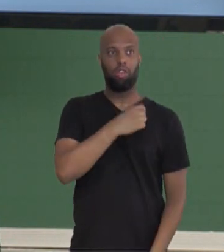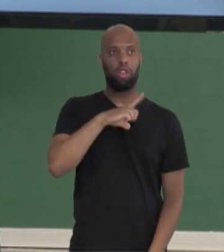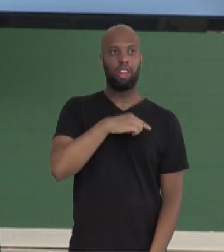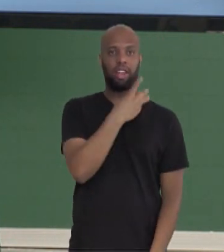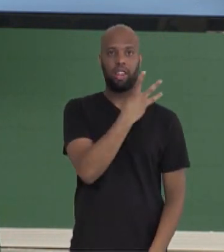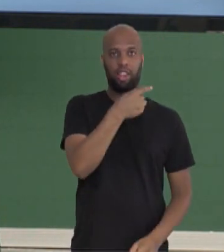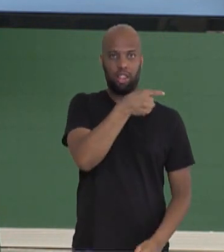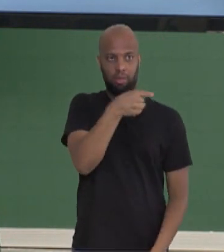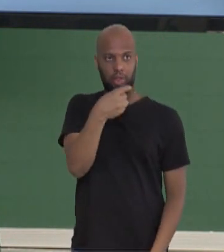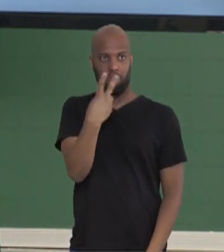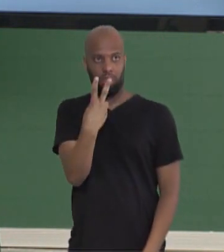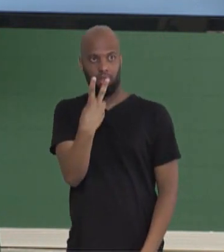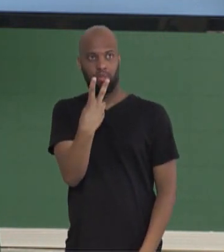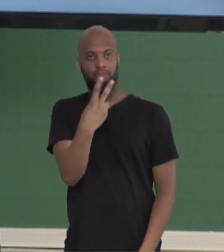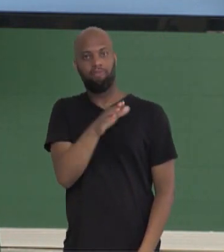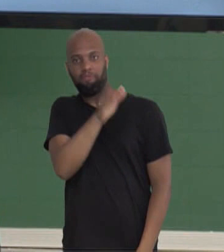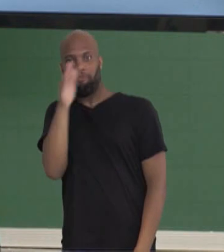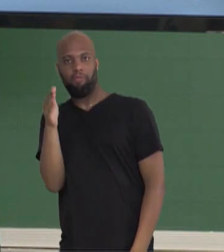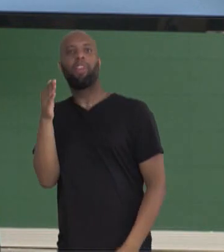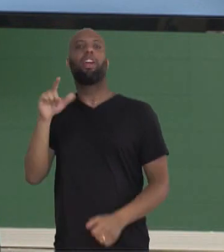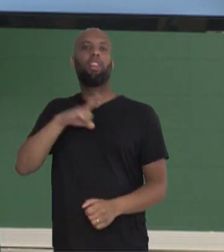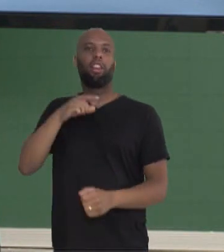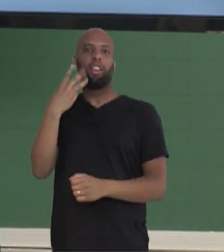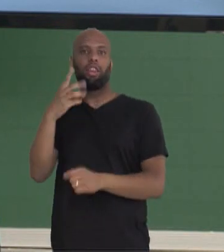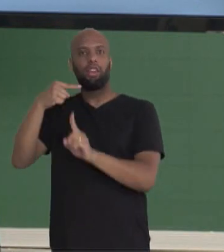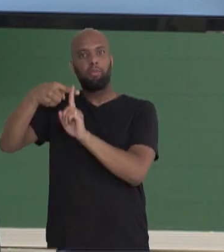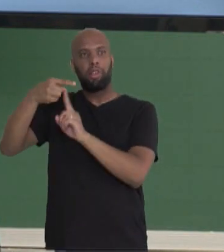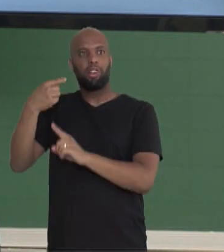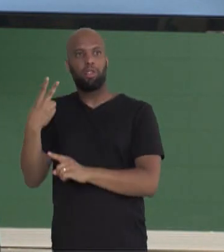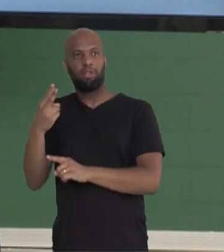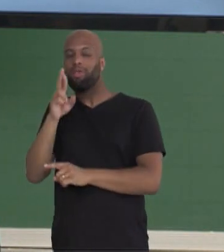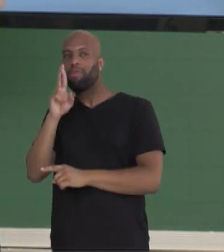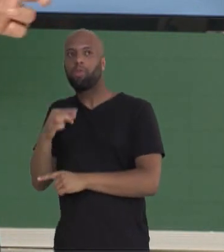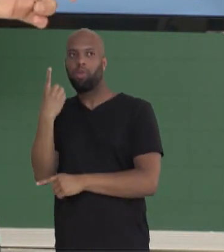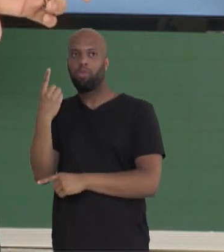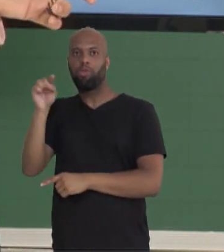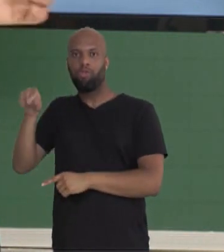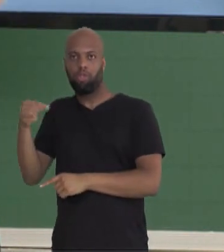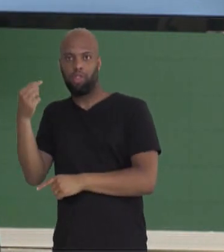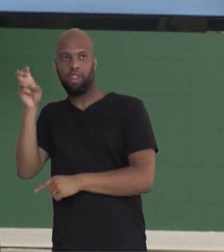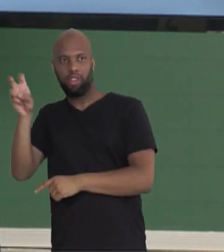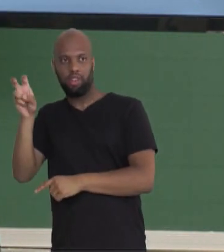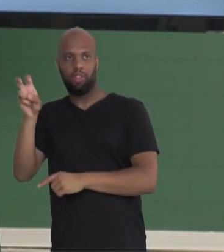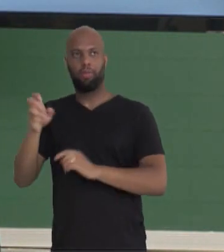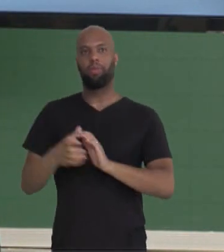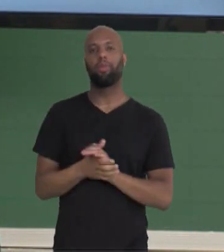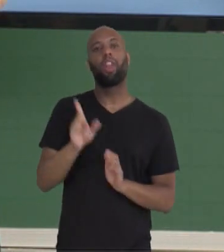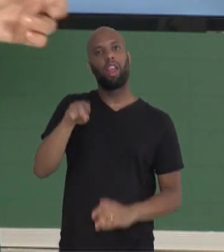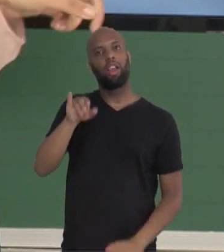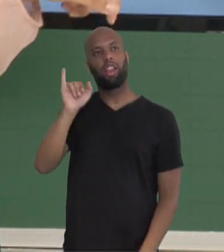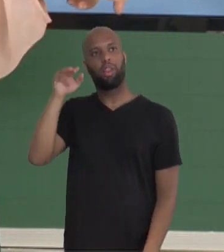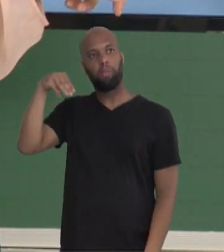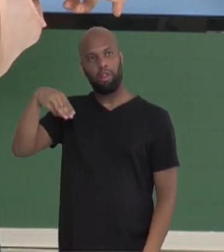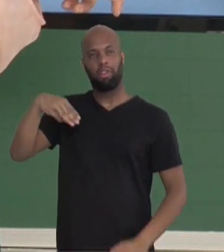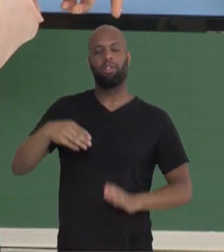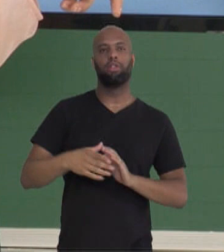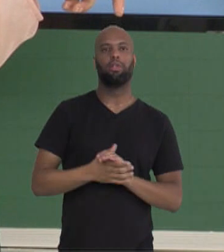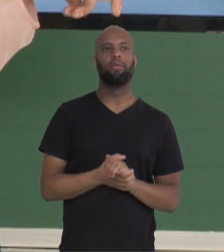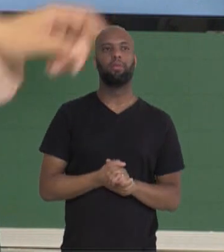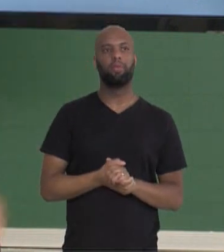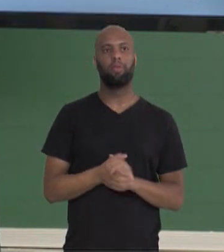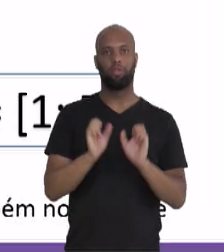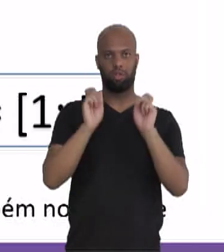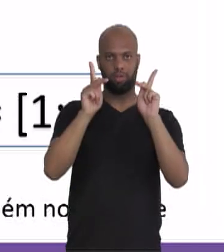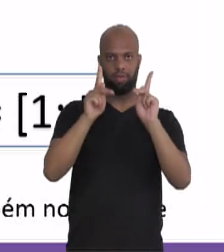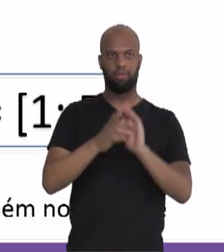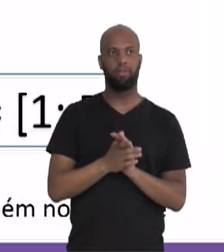mais 2. Dando o resultado final, resolvendo o primeiro termo aqui, 3 menos 2, 1. E 3 mais 2, 5.